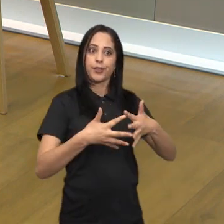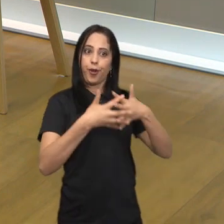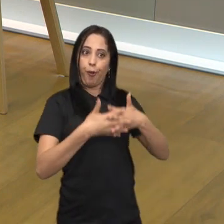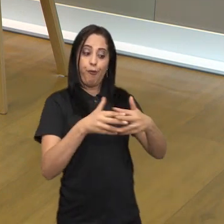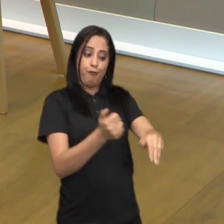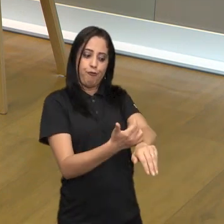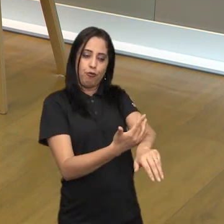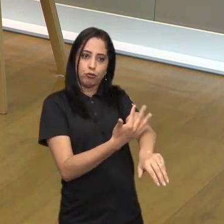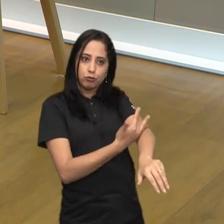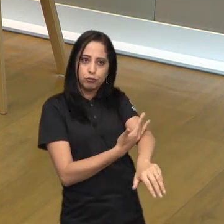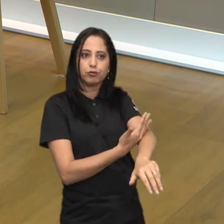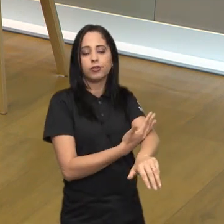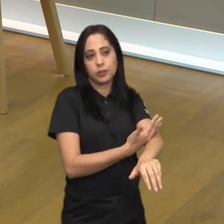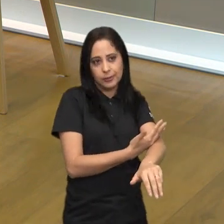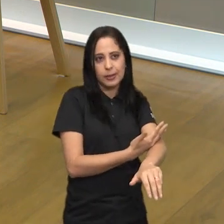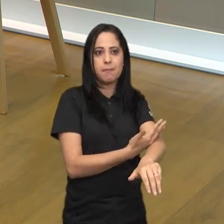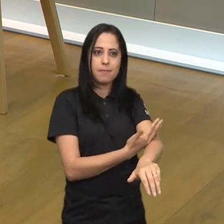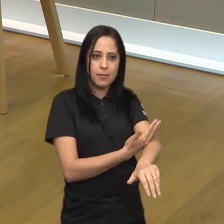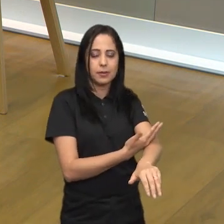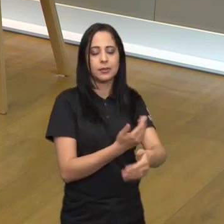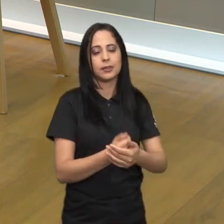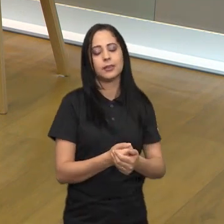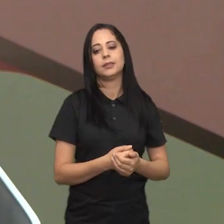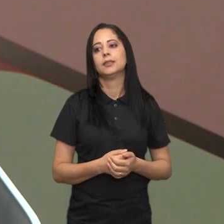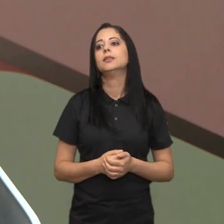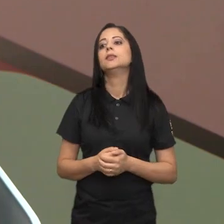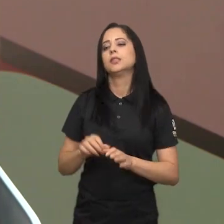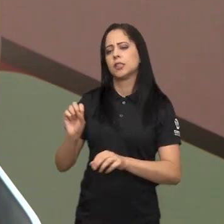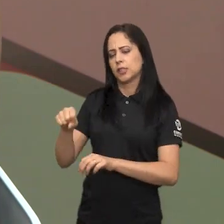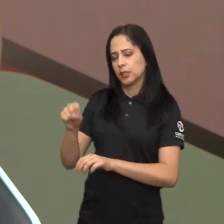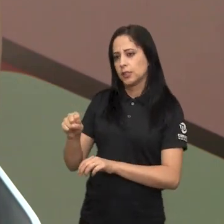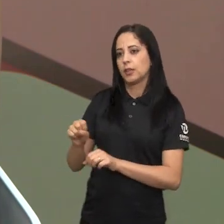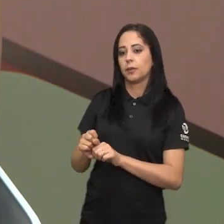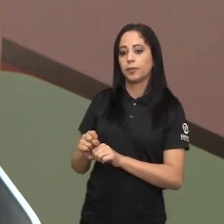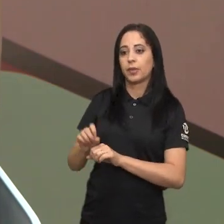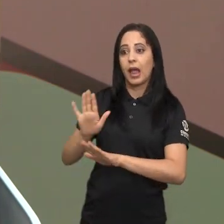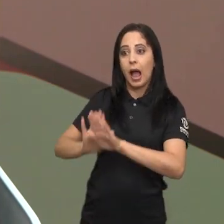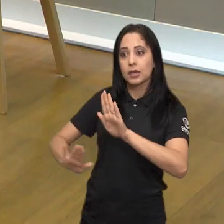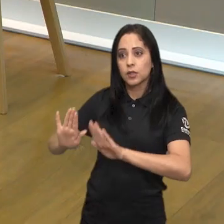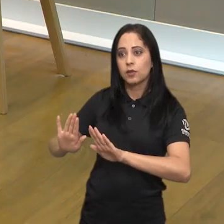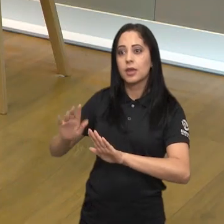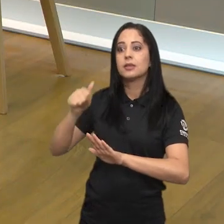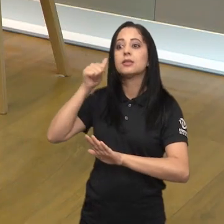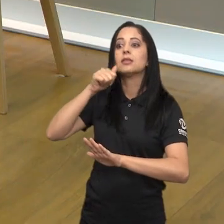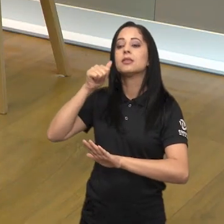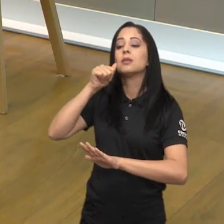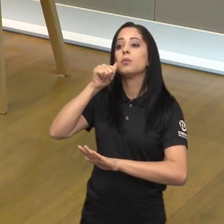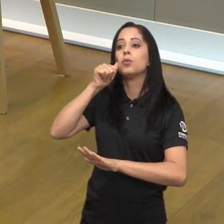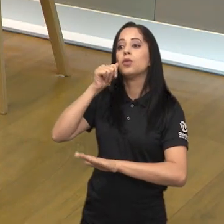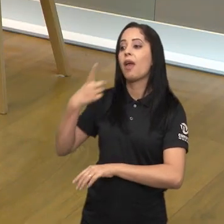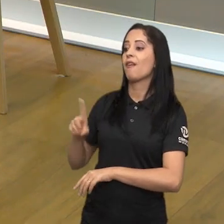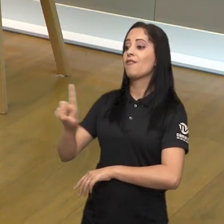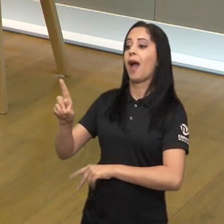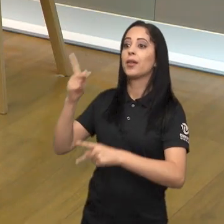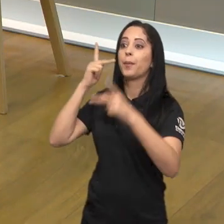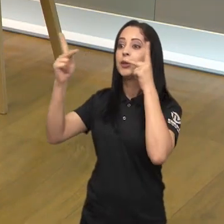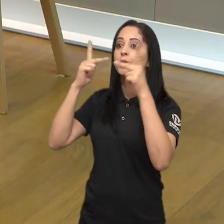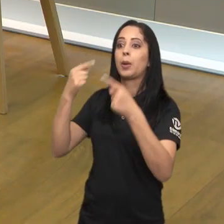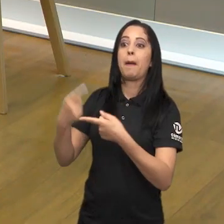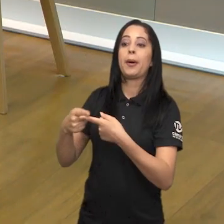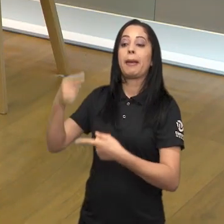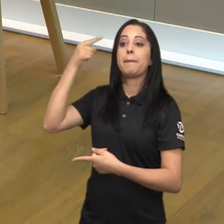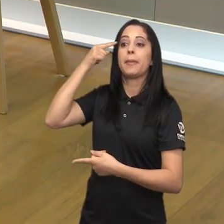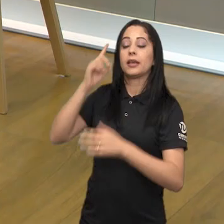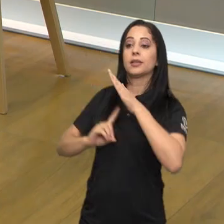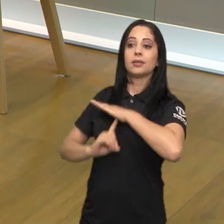emocional. Muitas mulheres, inclusive, procuram um psiquiatra achando que está com depressão. E, na verdade, é a menopausa. Está chegando. Porque os